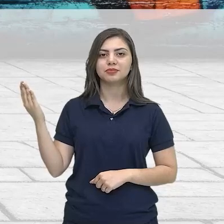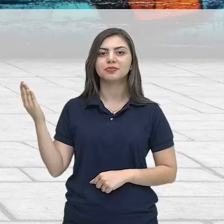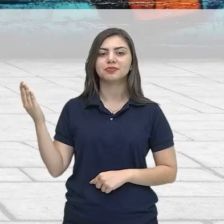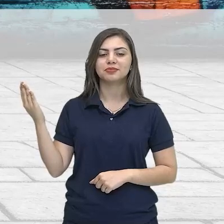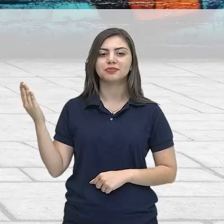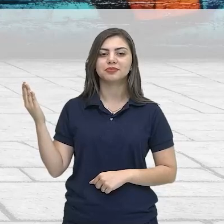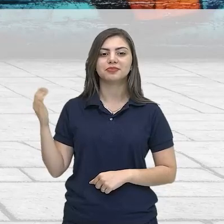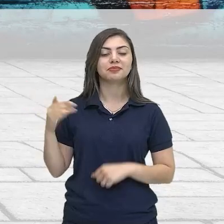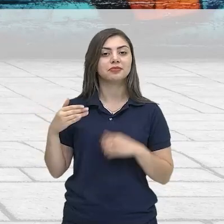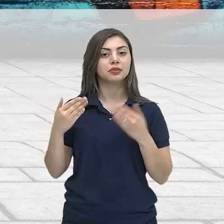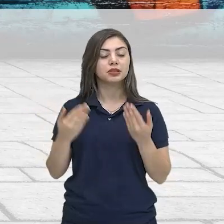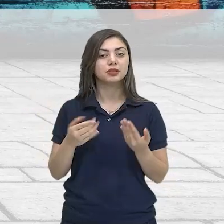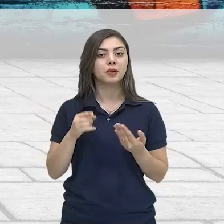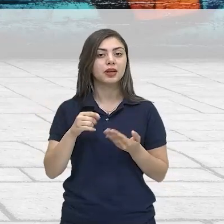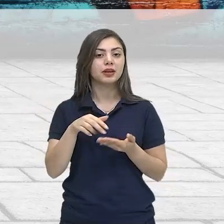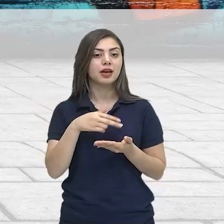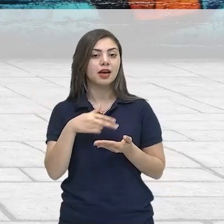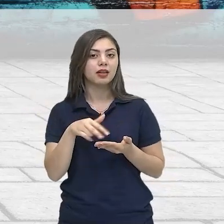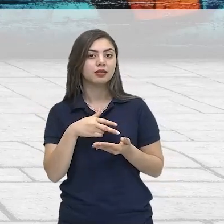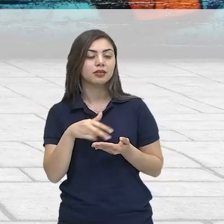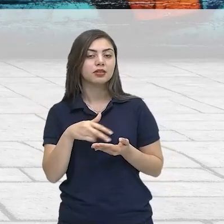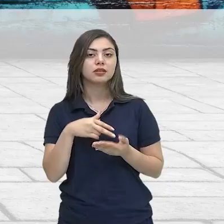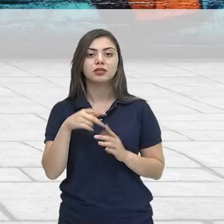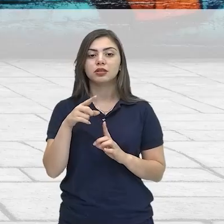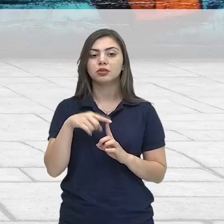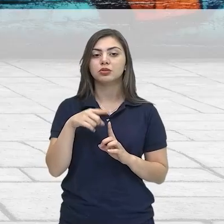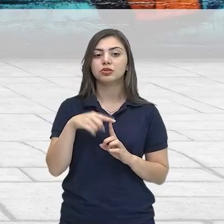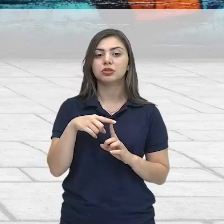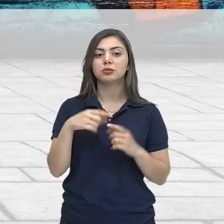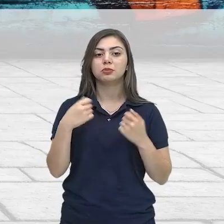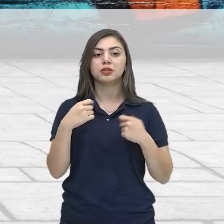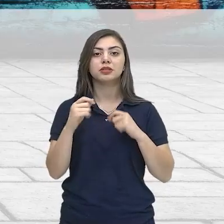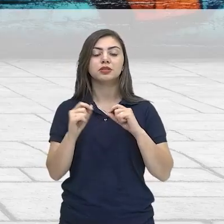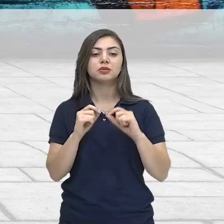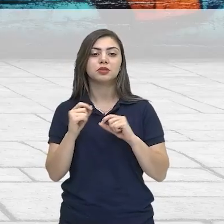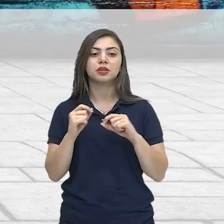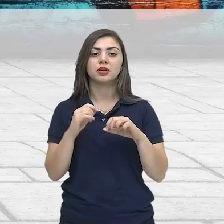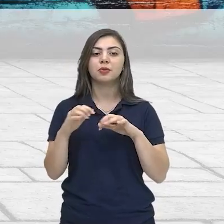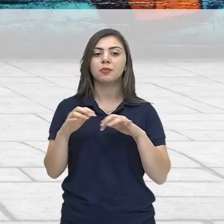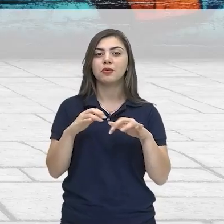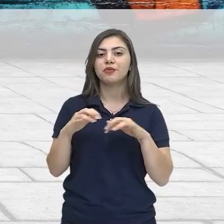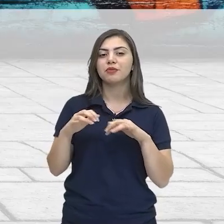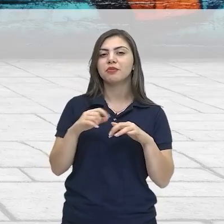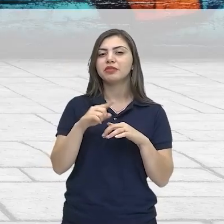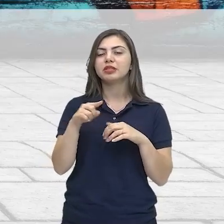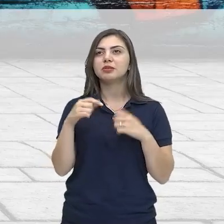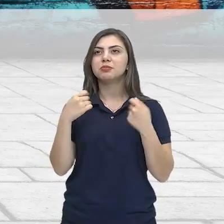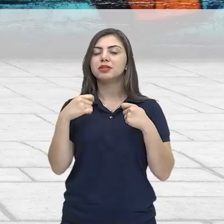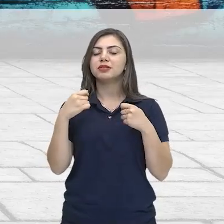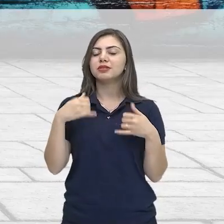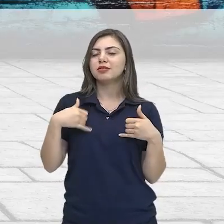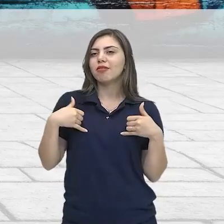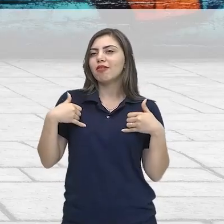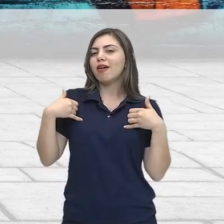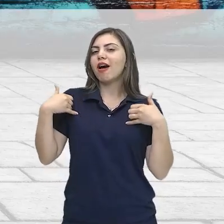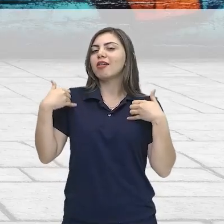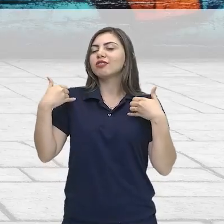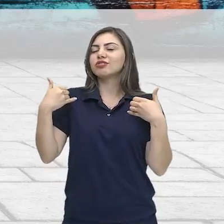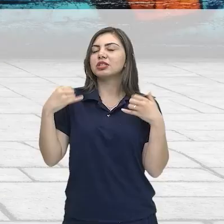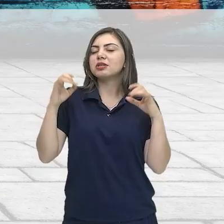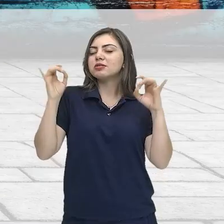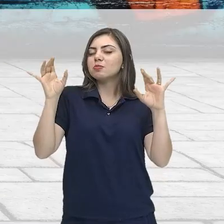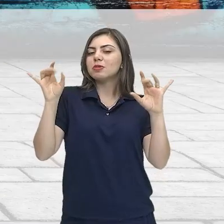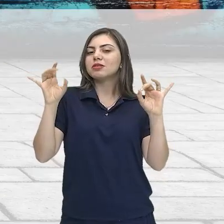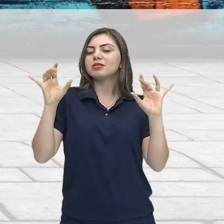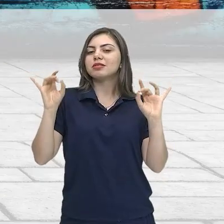essência da dança break tem que trazer uma marra. Você tem que se achar a última bolacha do pacote. Então, só eu